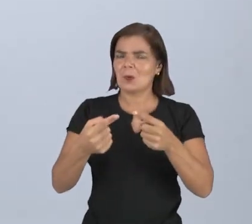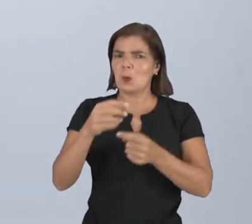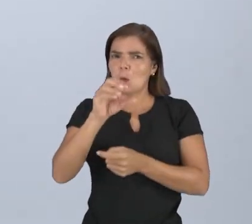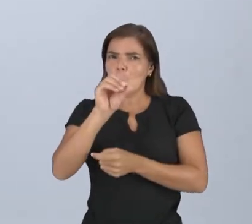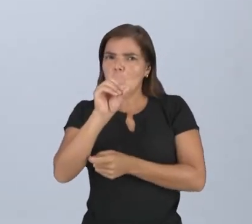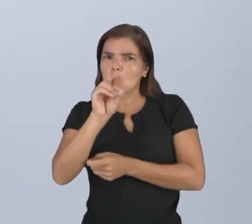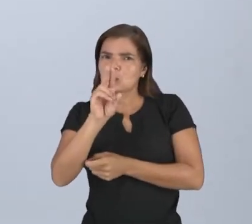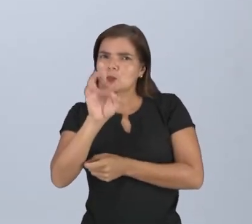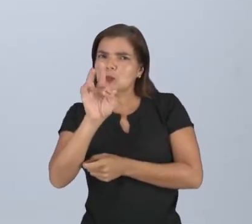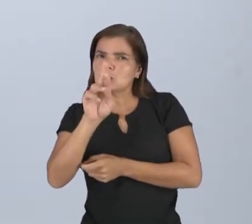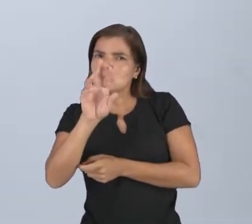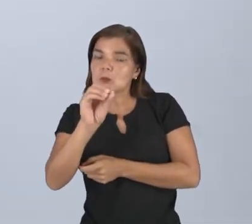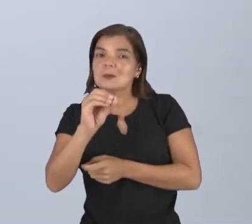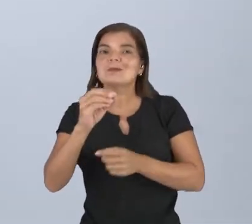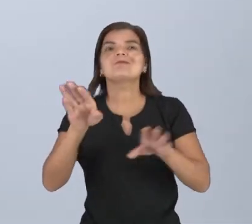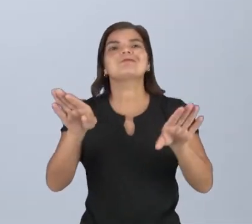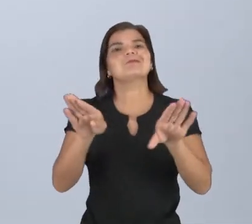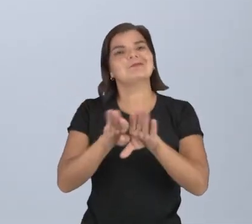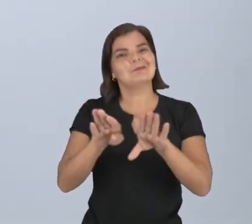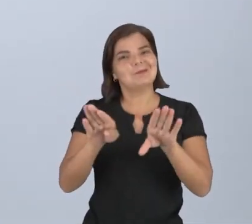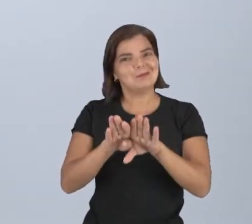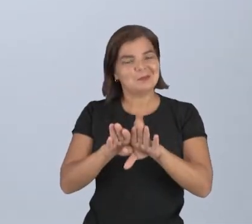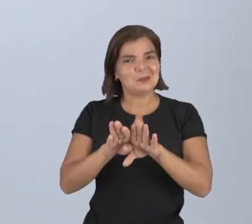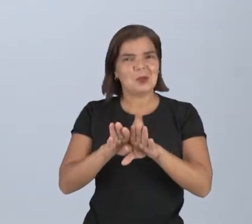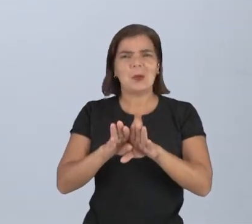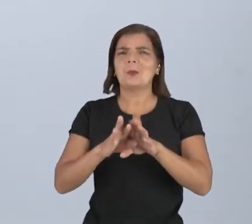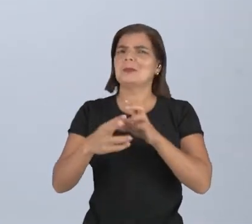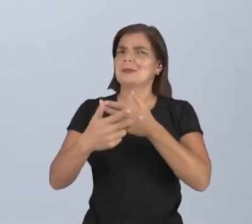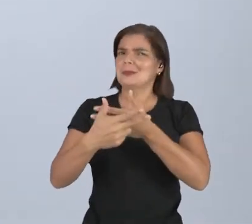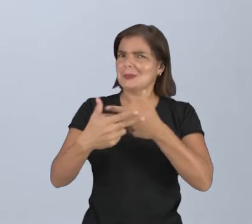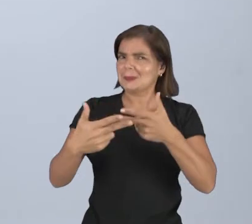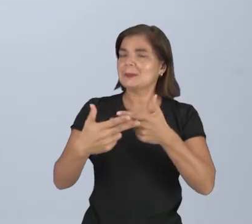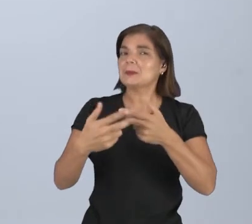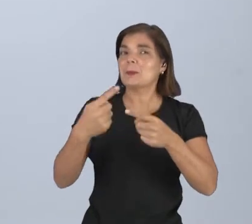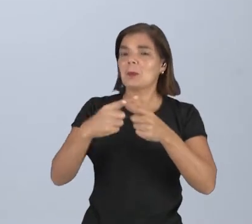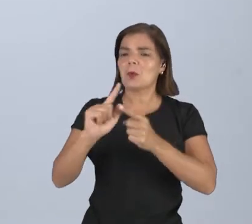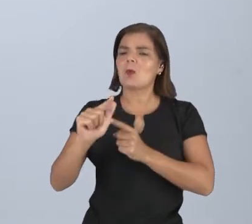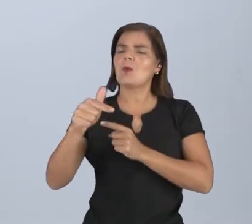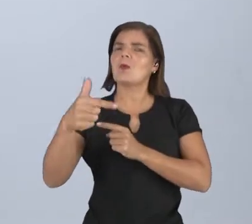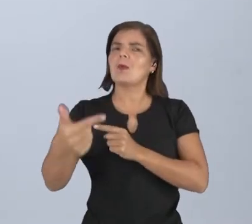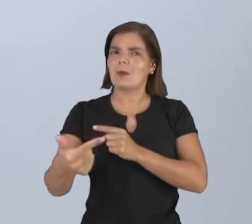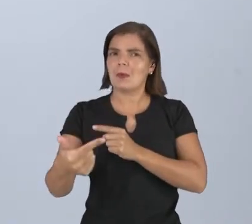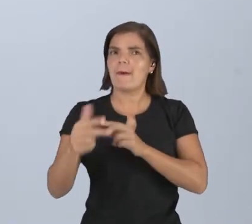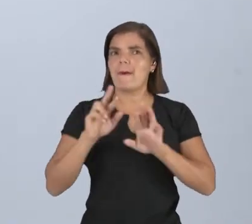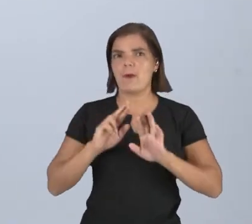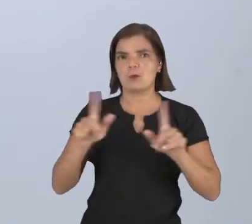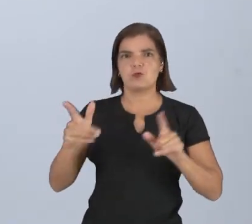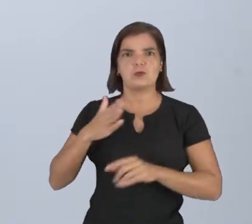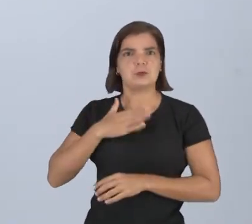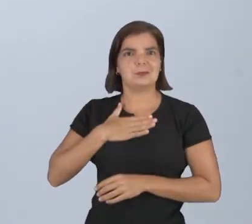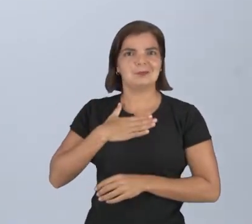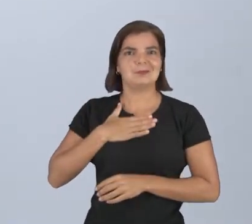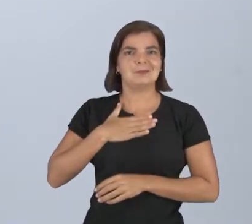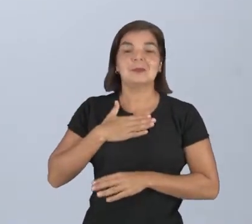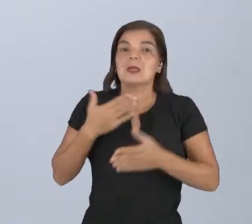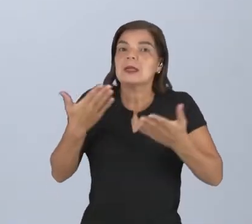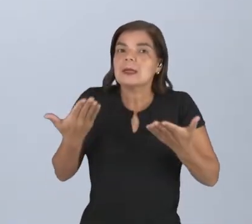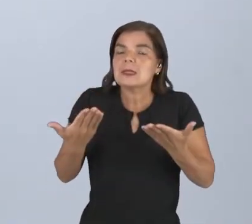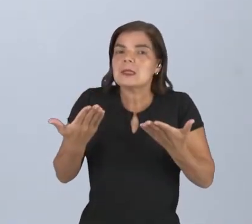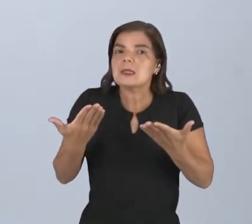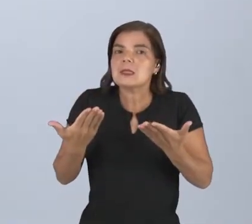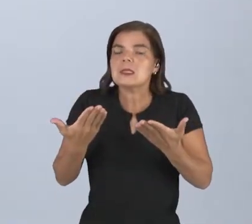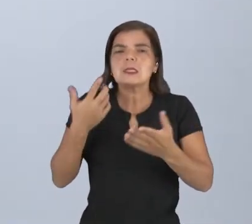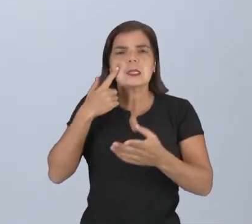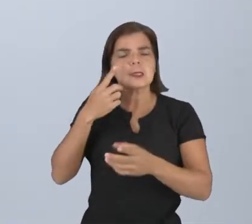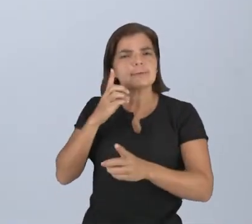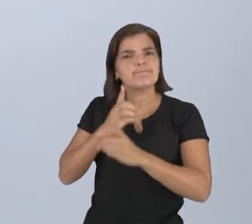palavra outro, pessoal, ela também carrega aí muita coisa, porque o outro é o que é o diferente de mim, né? E aí, dentro